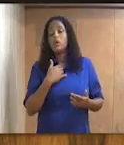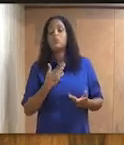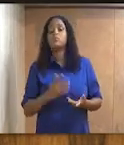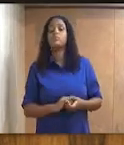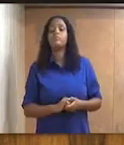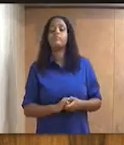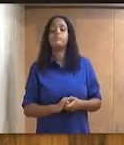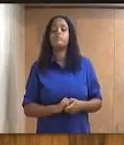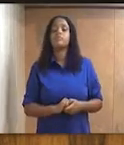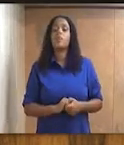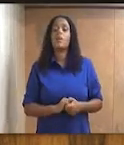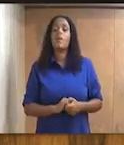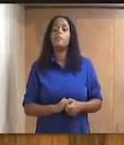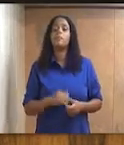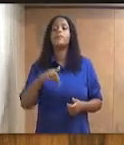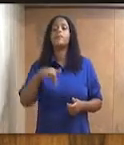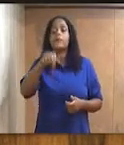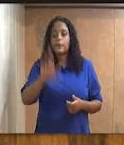que